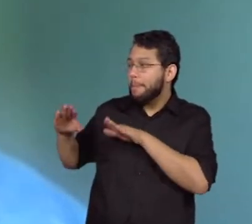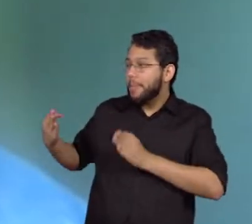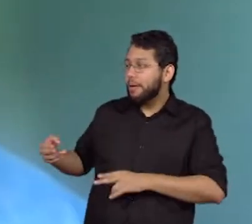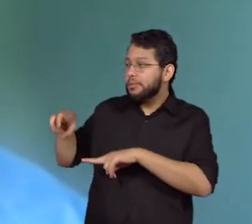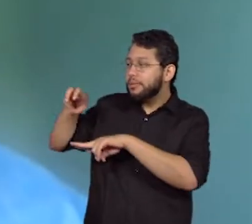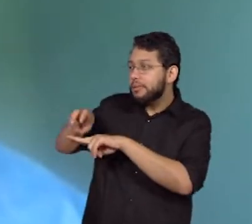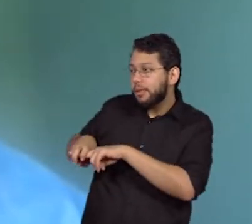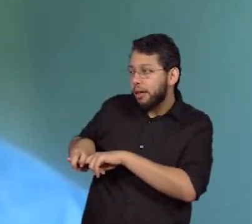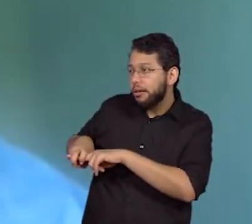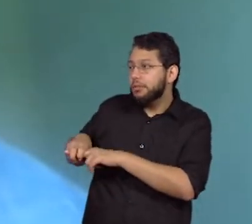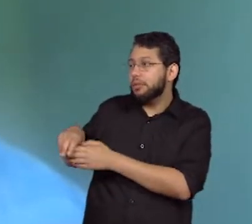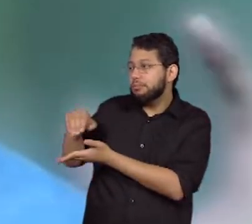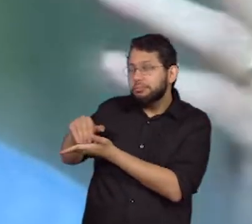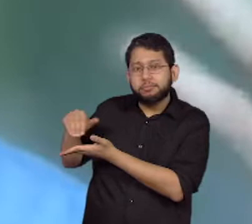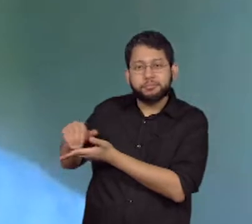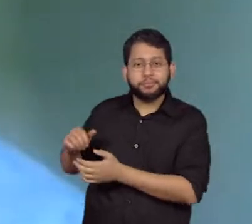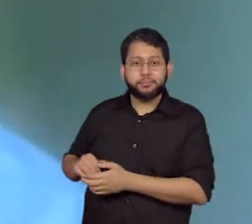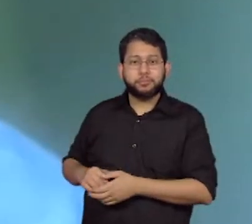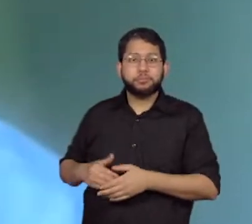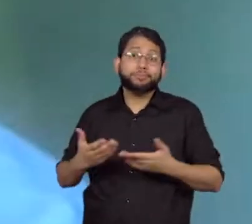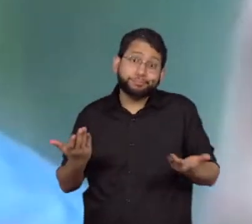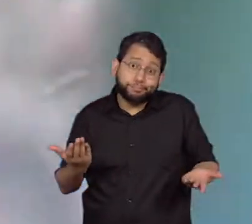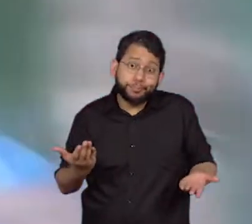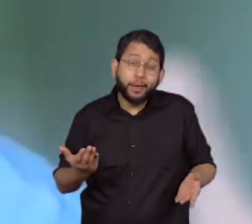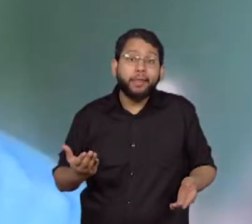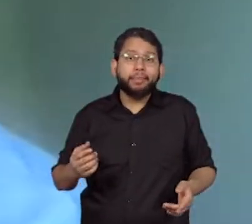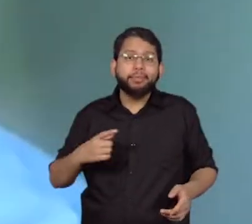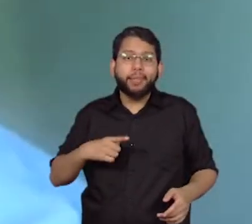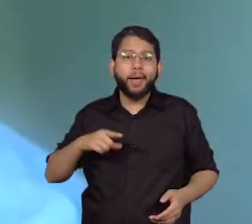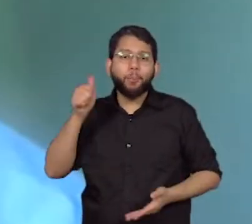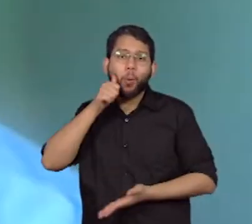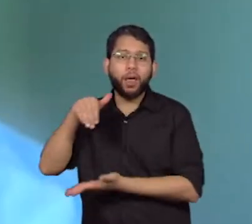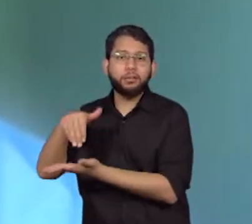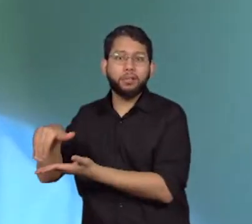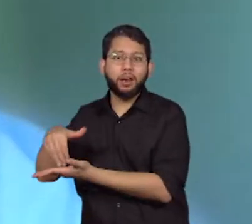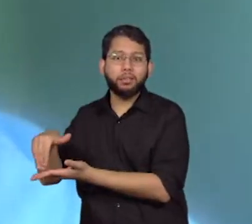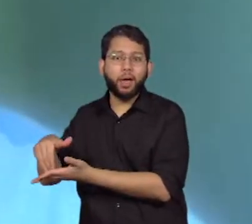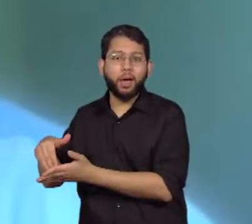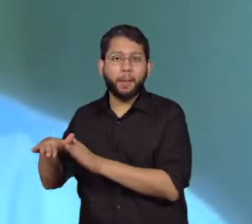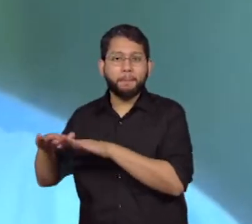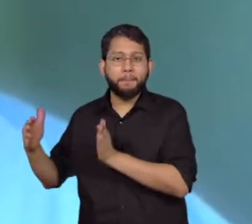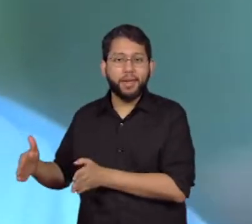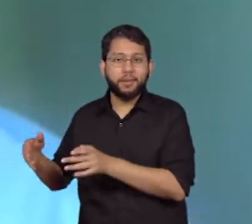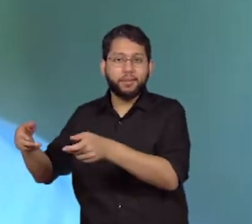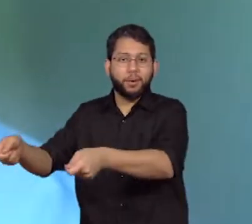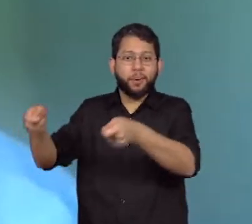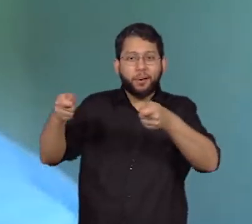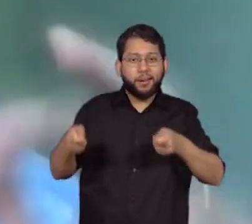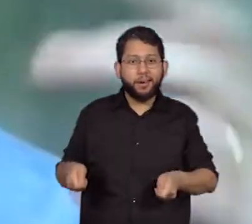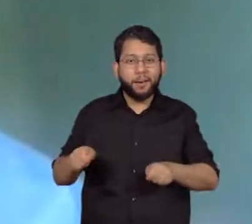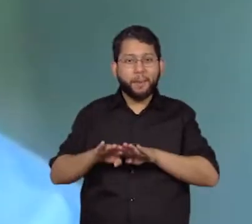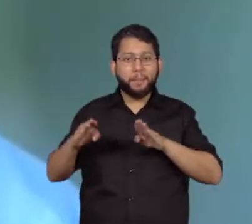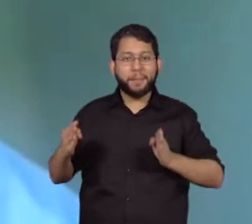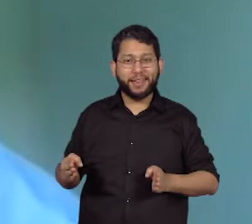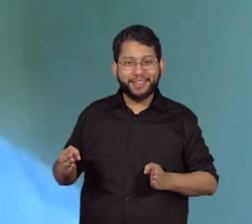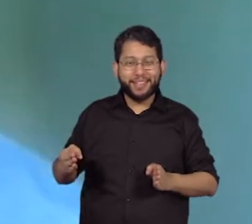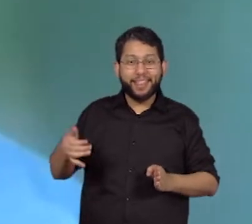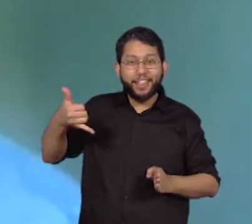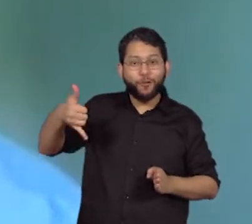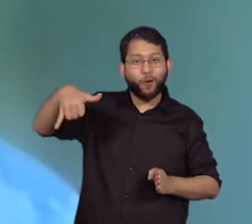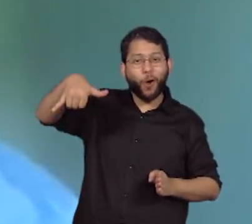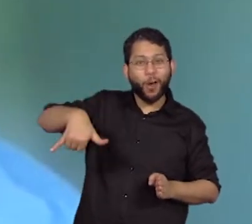E aí eles, de fato, arrumaram um lugar, que era uma mesa improvisada, lá dentro da redação da Viva, e eu dividi o ramal